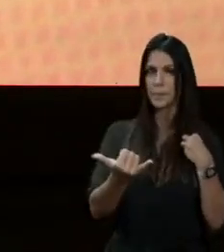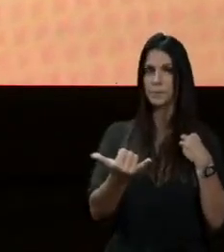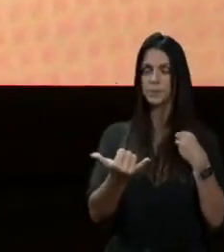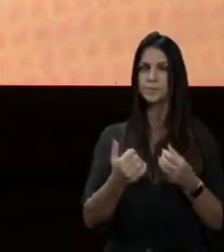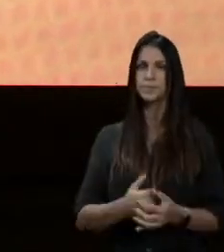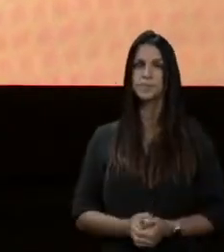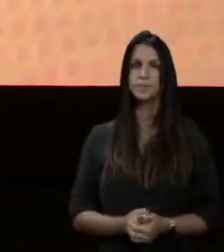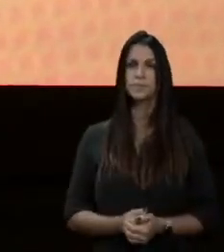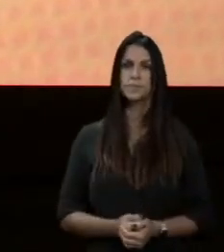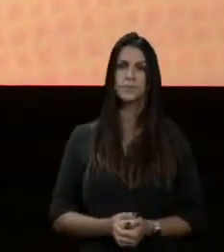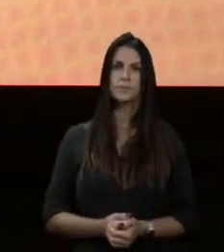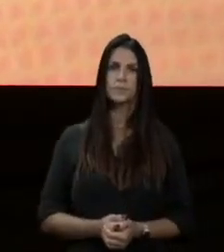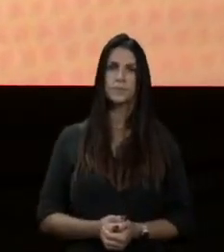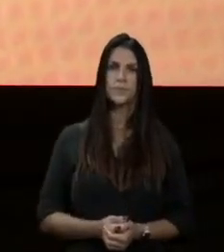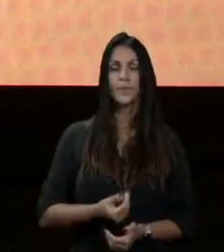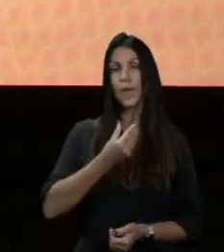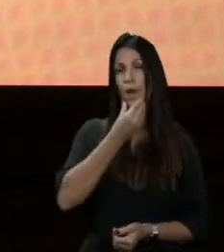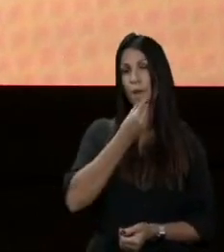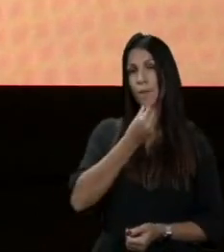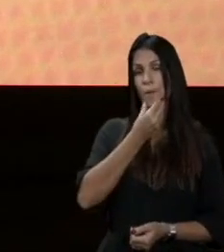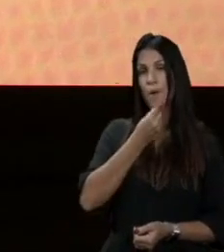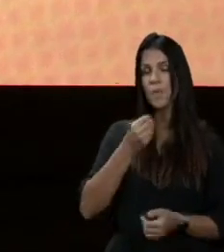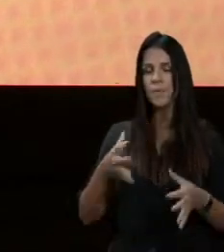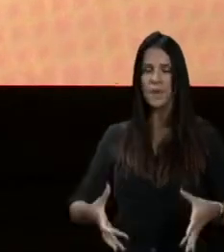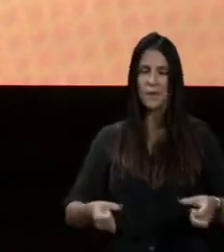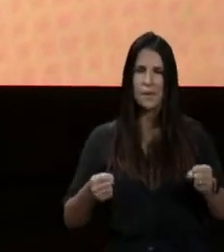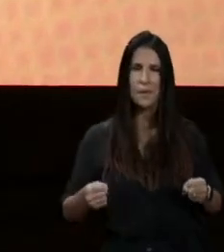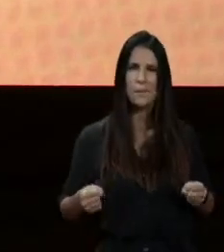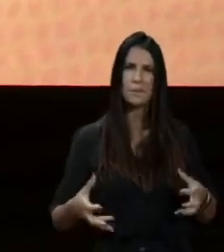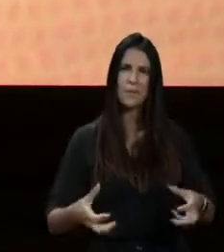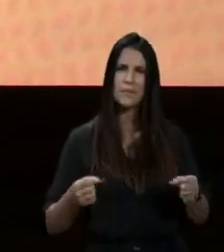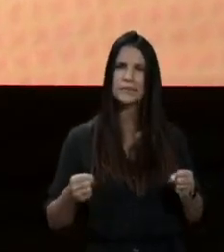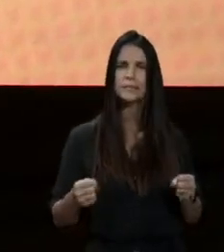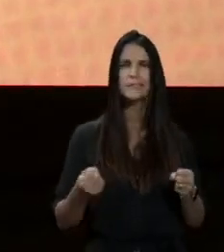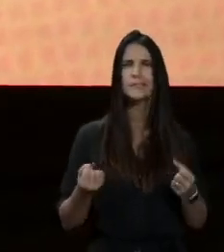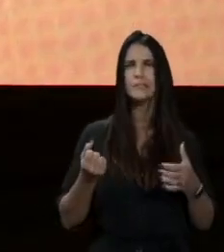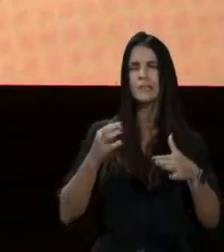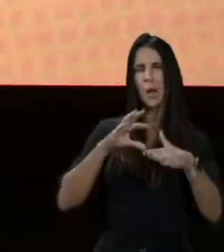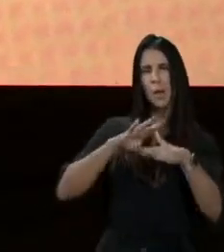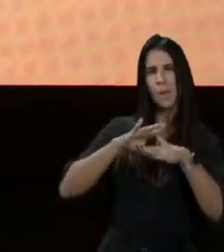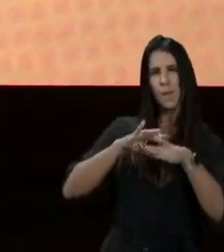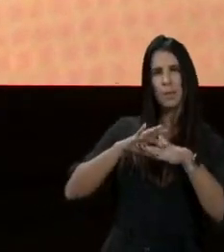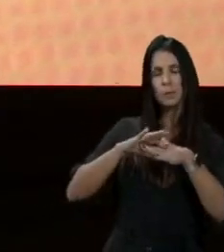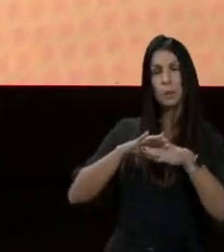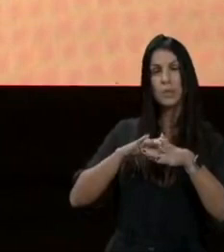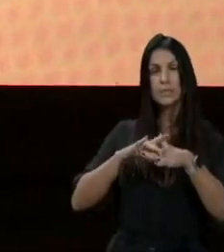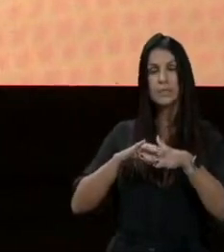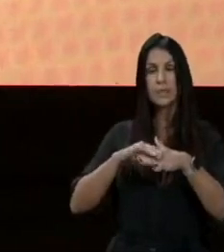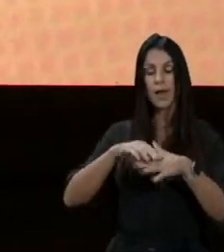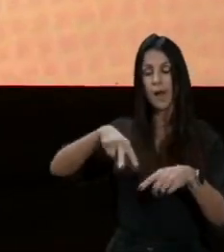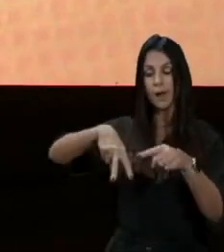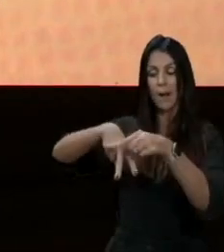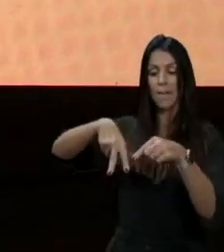é aquele homem não tava na paralisia por conta de alguma enfermidade nas suas pernas eu